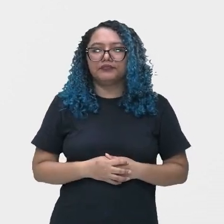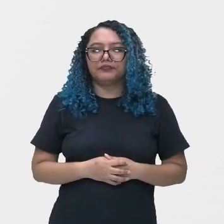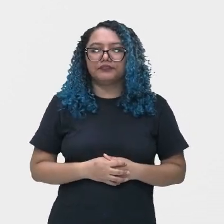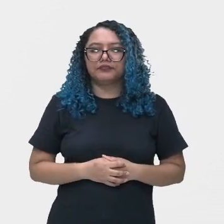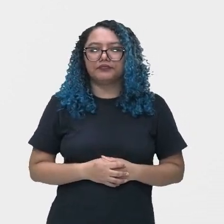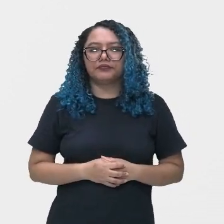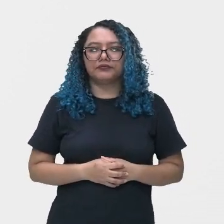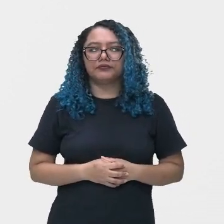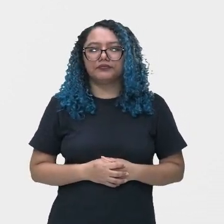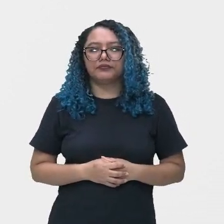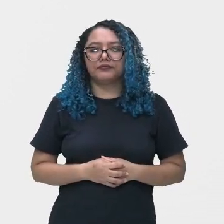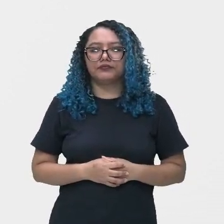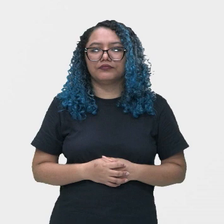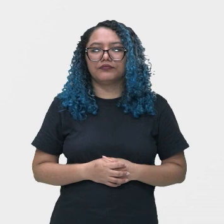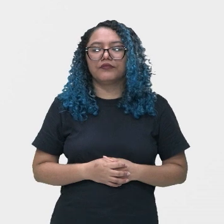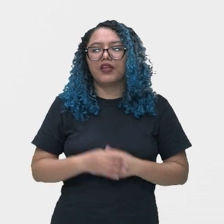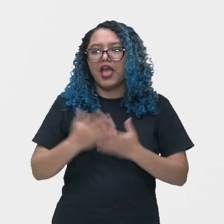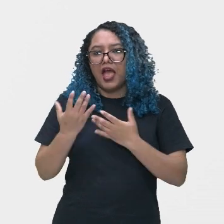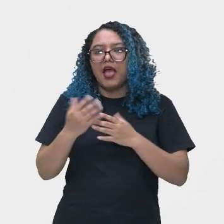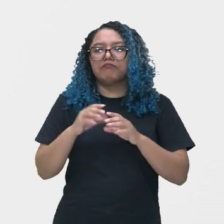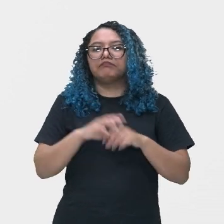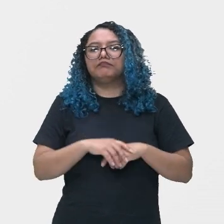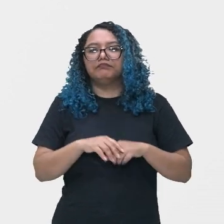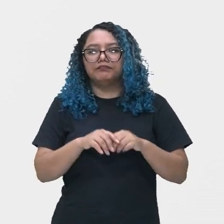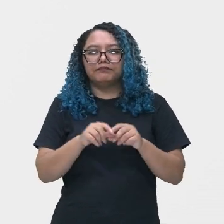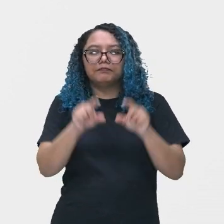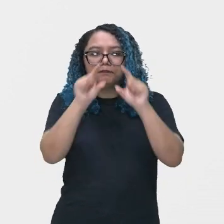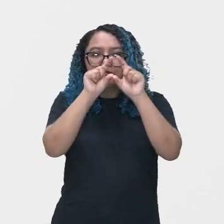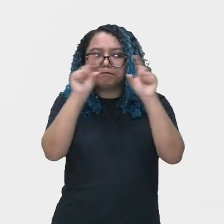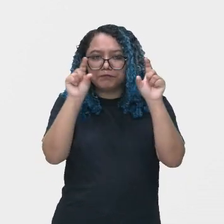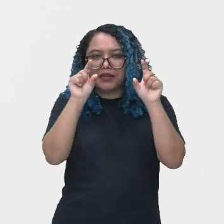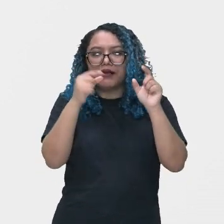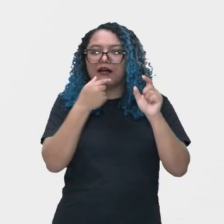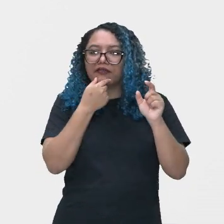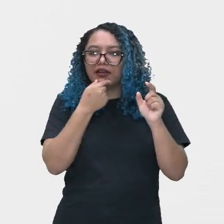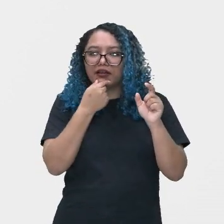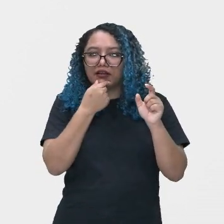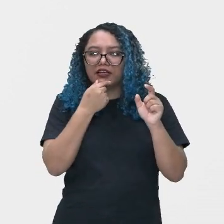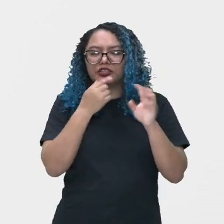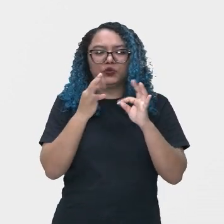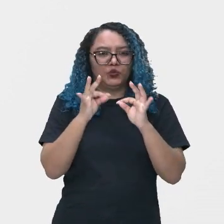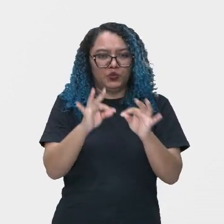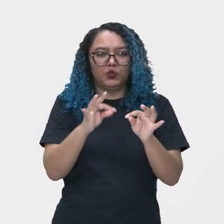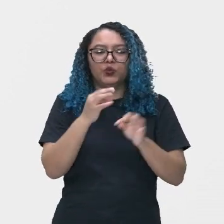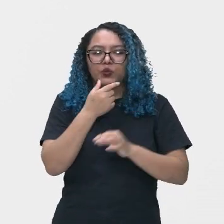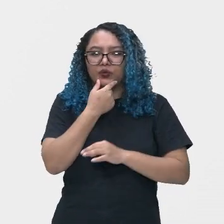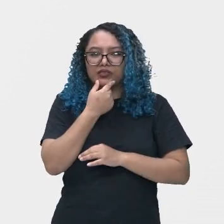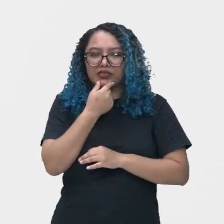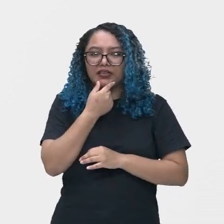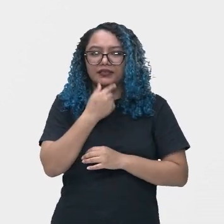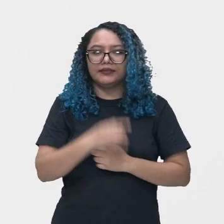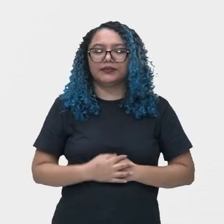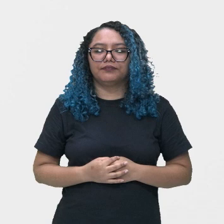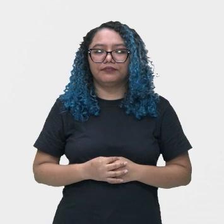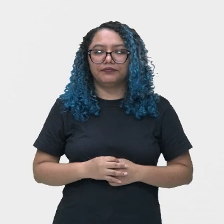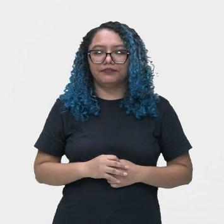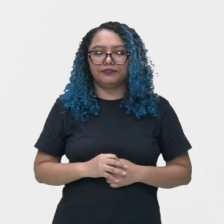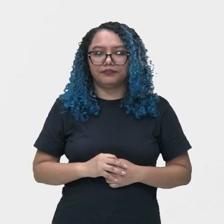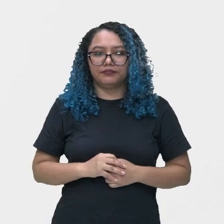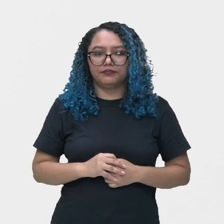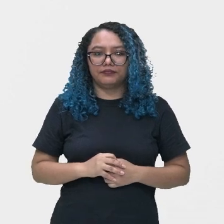characteristics. Palavra enorme aqui, ok? Tá tudo em inglês, certo? Vamos ver quais são